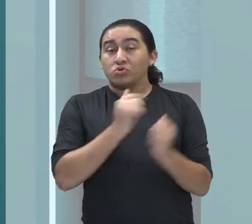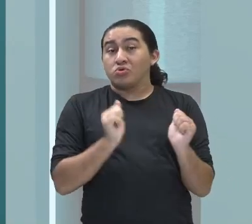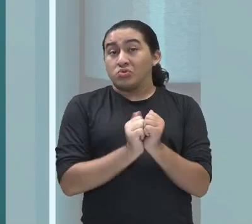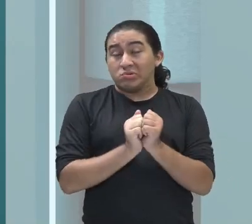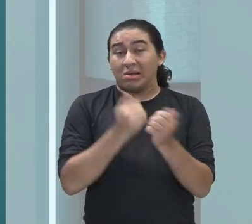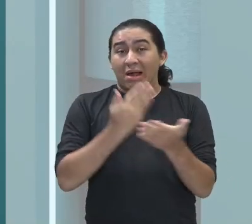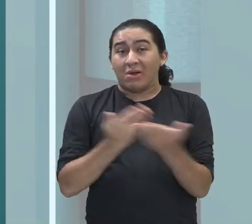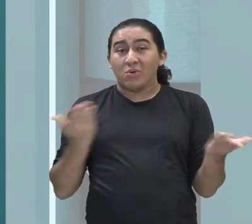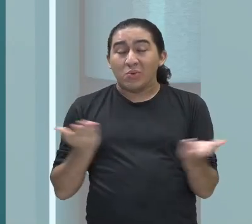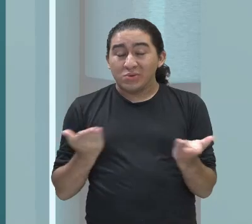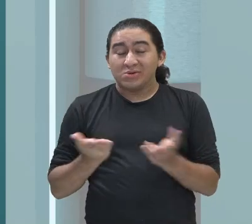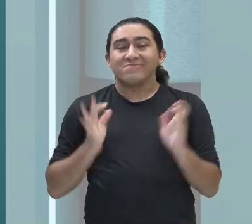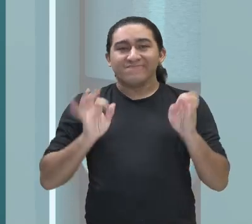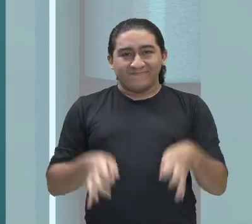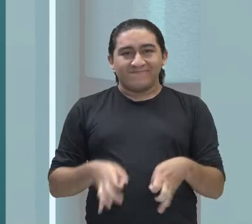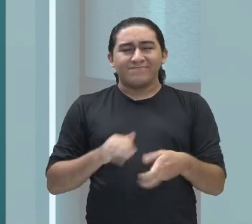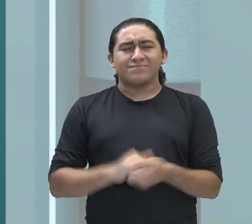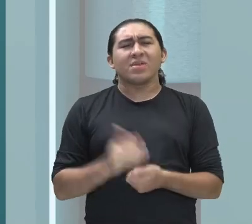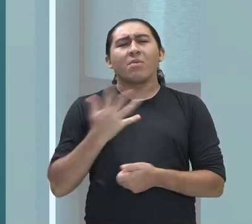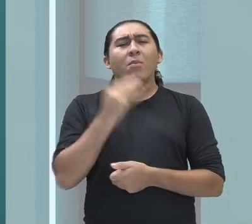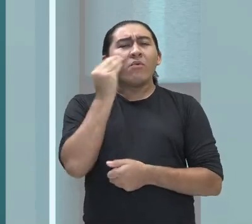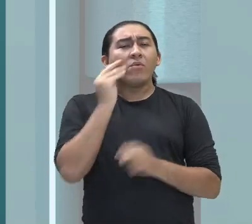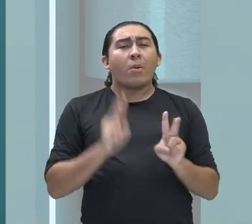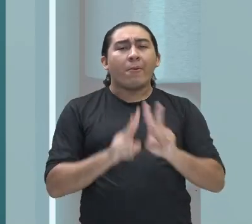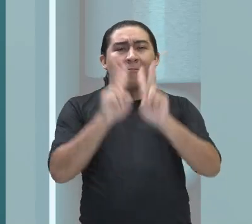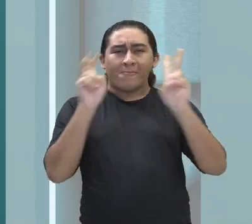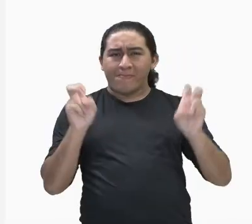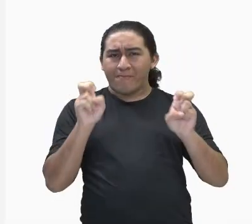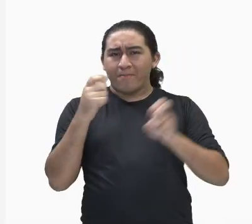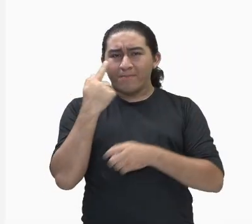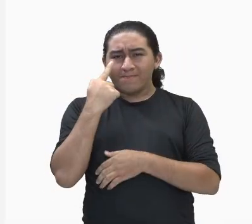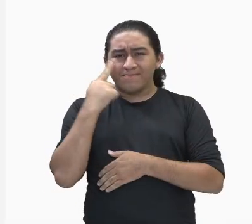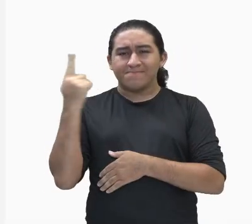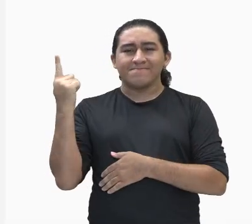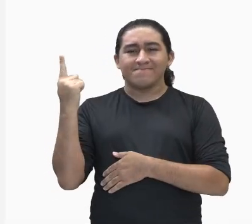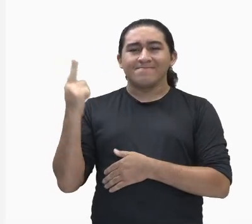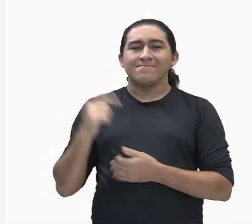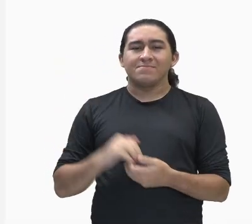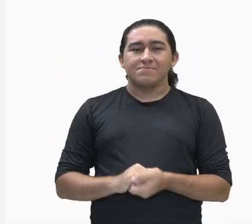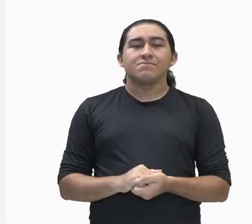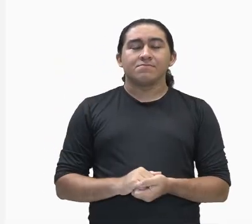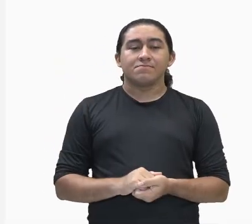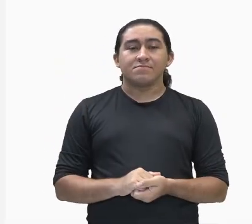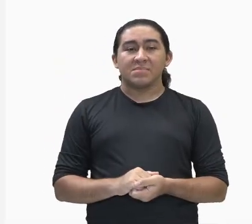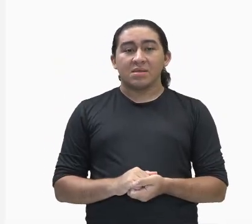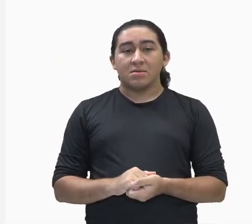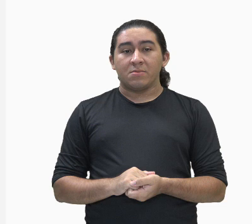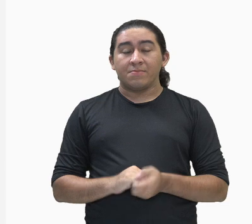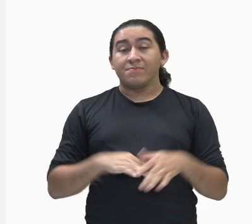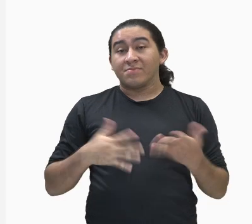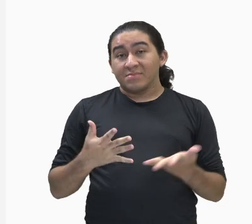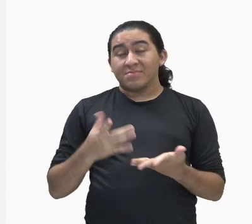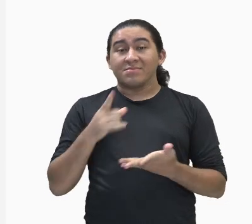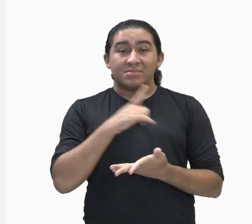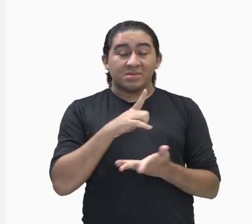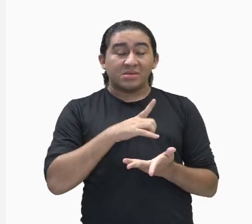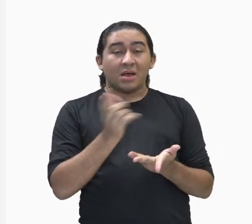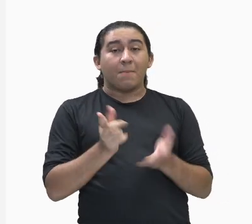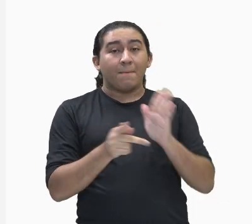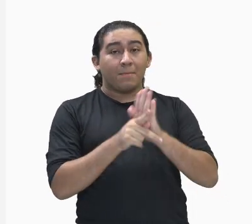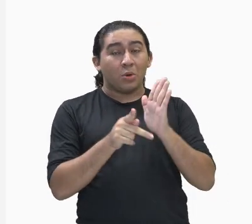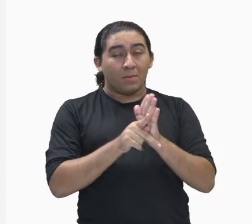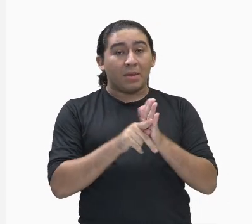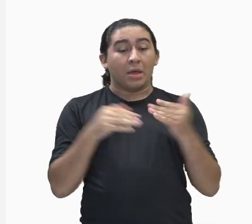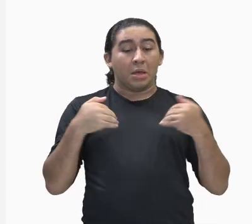nossa aula de hoje. Vamos ver qual é o nosso objeto de conhecimento? Nosso objeto de conhecimento, então, é Animals and Adjectives. Então,